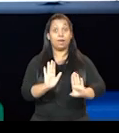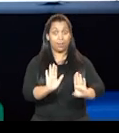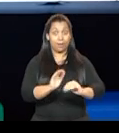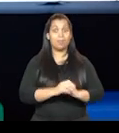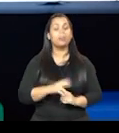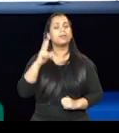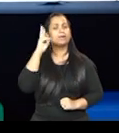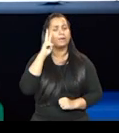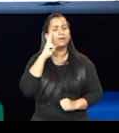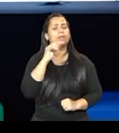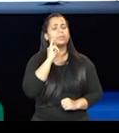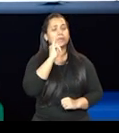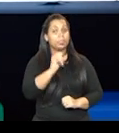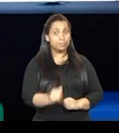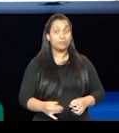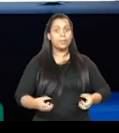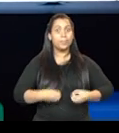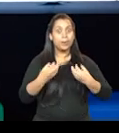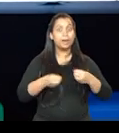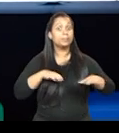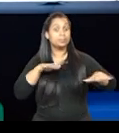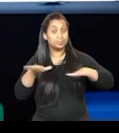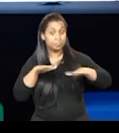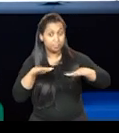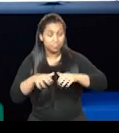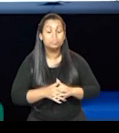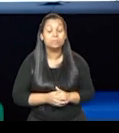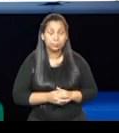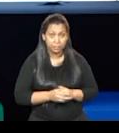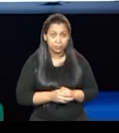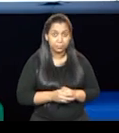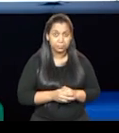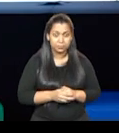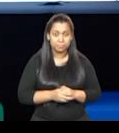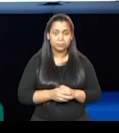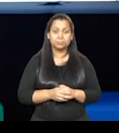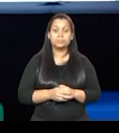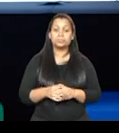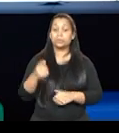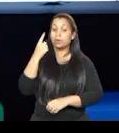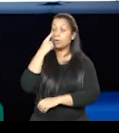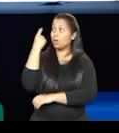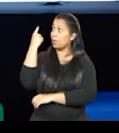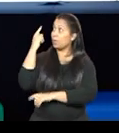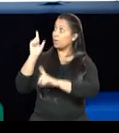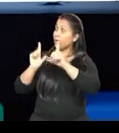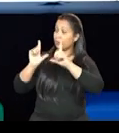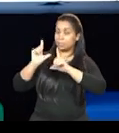Se lembra que eu falei dos poemas em movimento e recursos digitais? Olha para a TV.